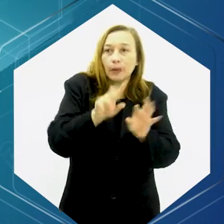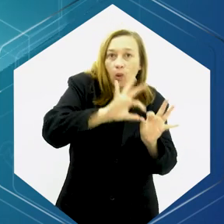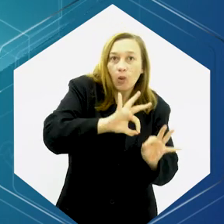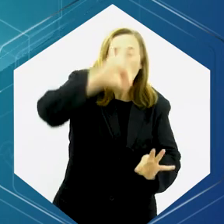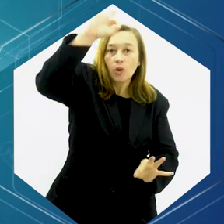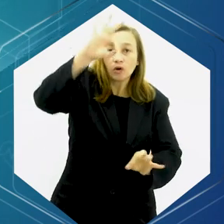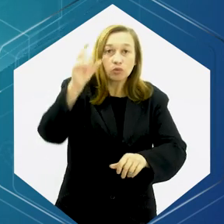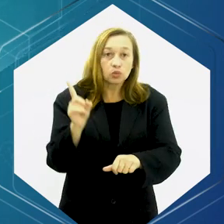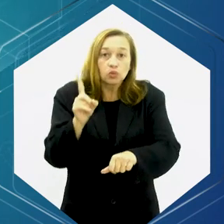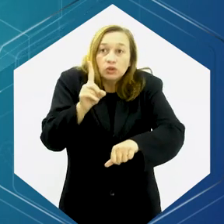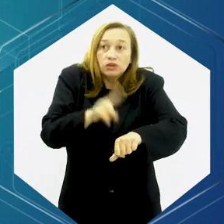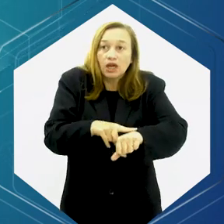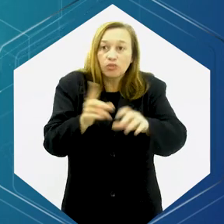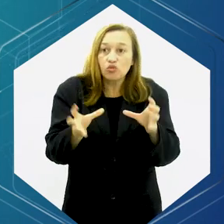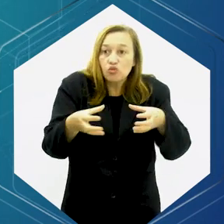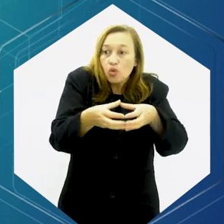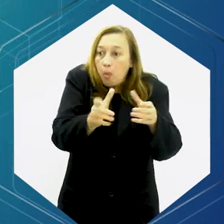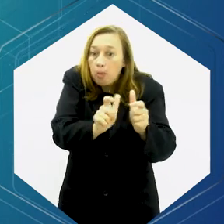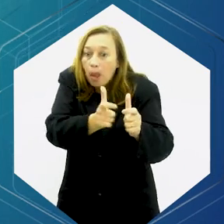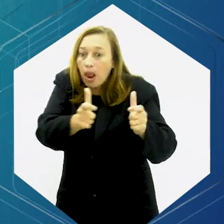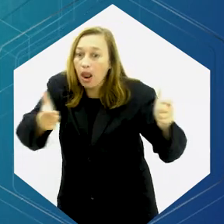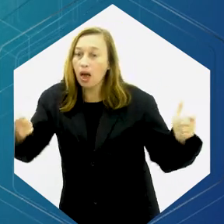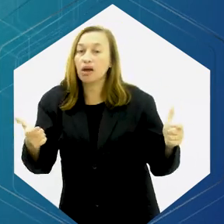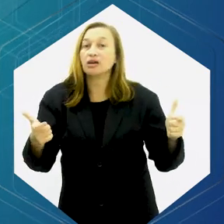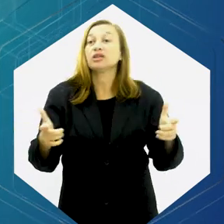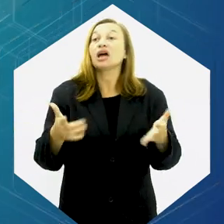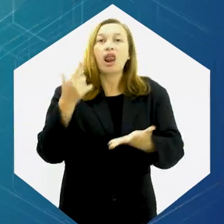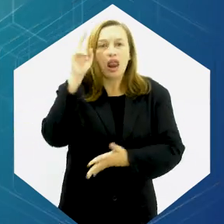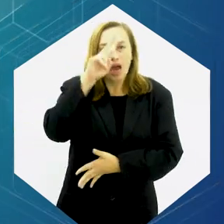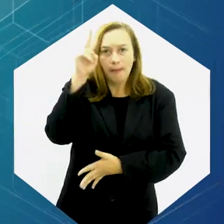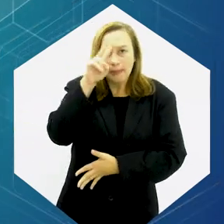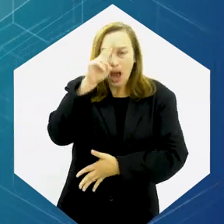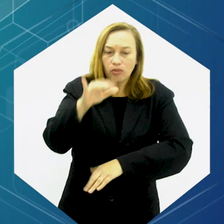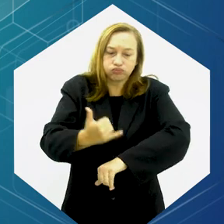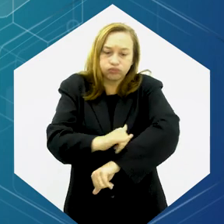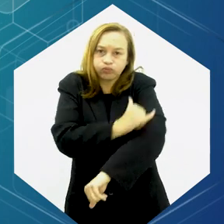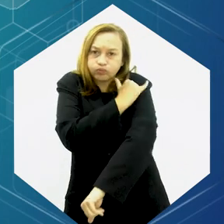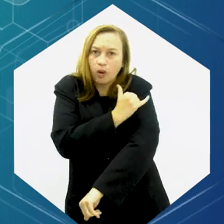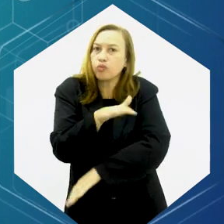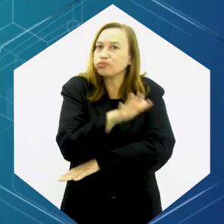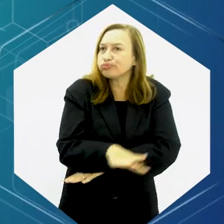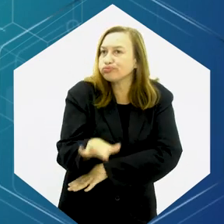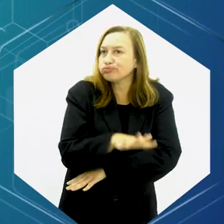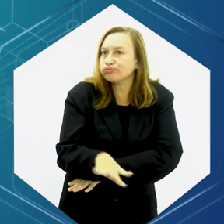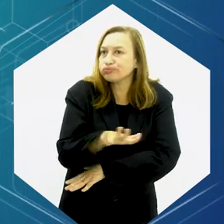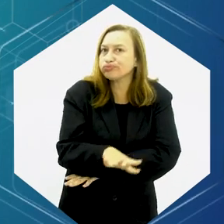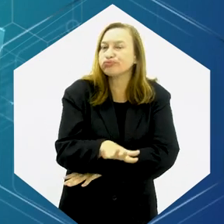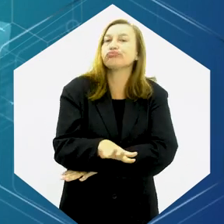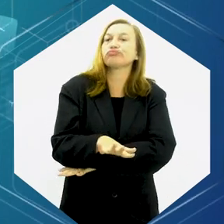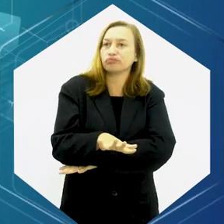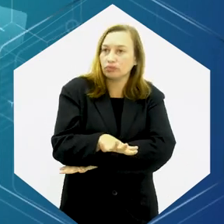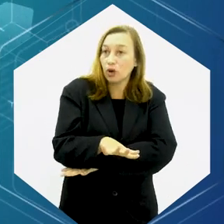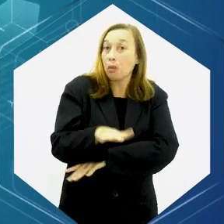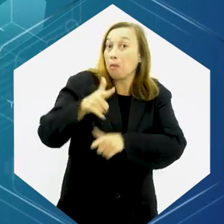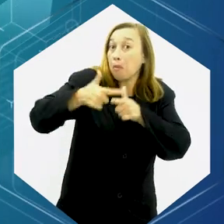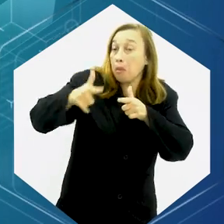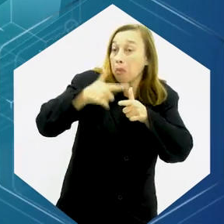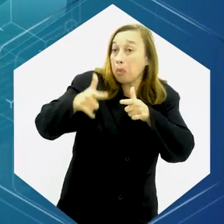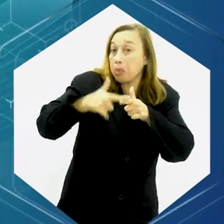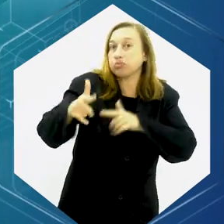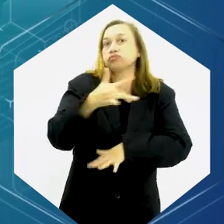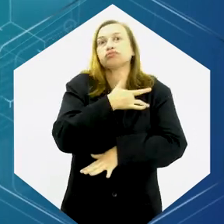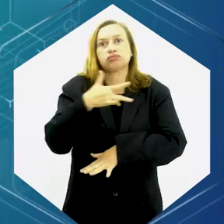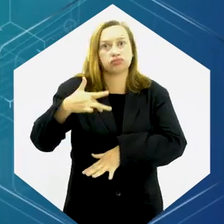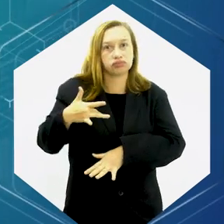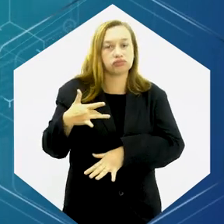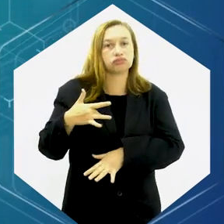trajetória de tempo e com um grupo tão extenso Vale lembrar que a obesidade infantil é considerada um dos maiores problemas